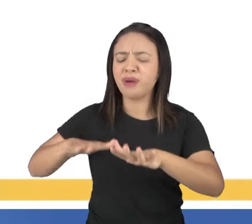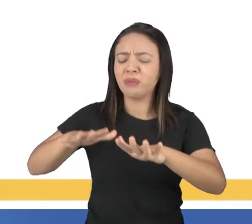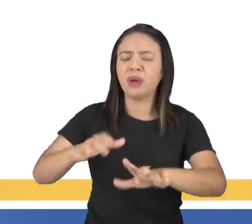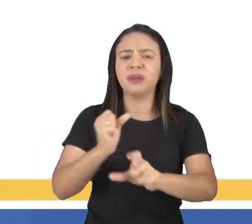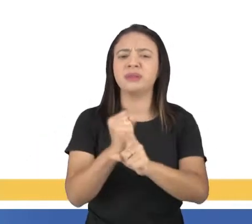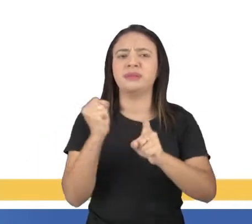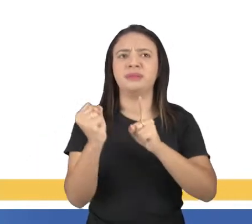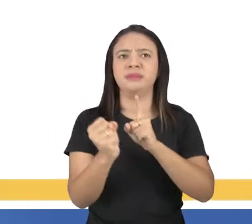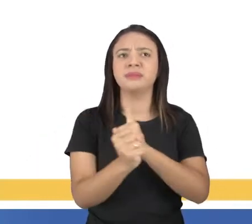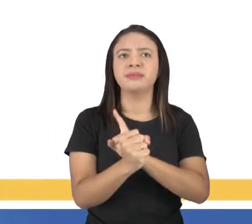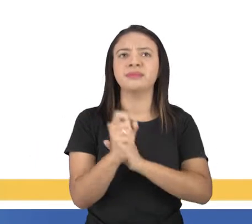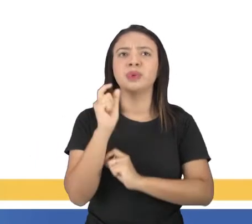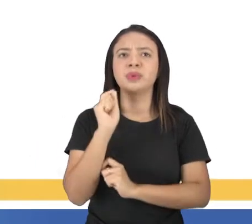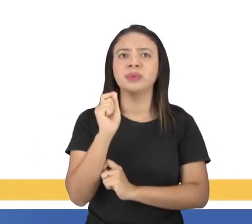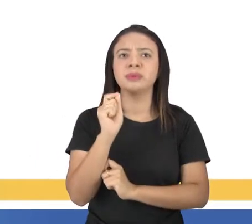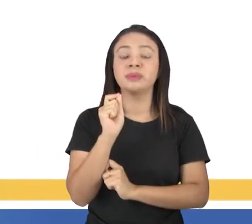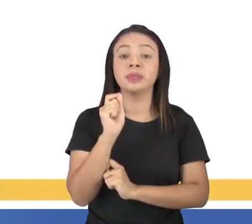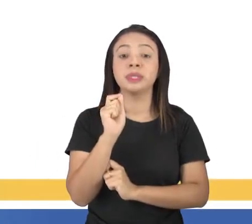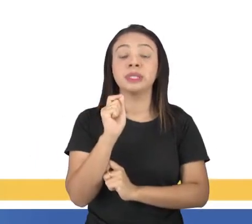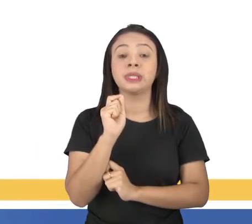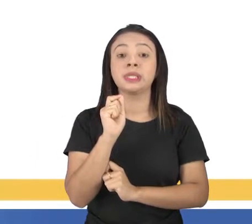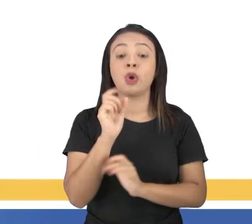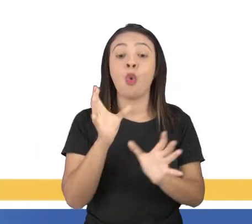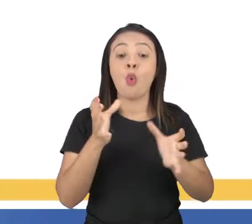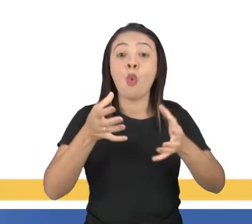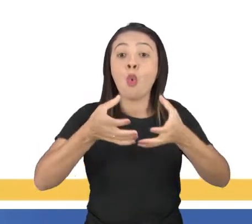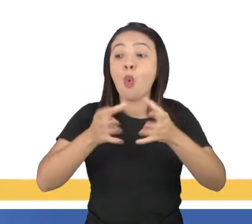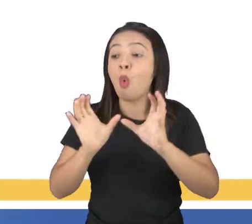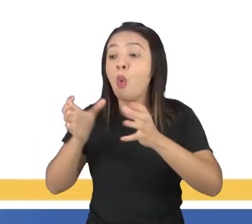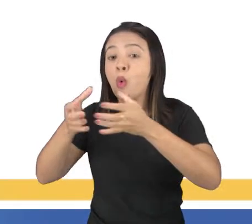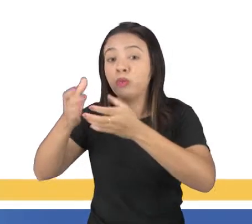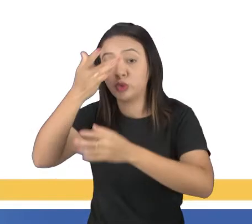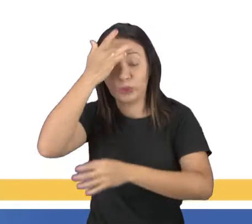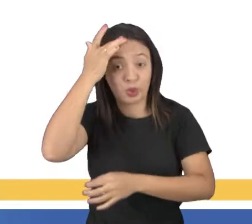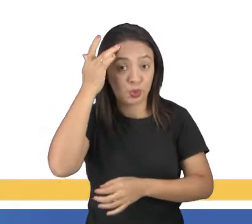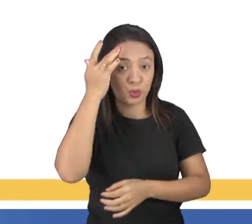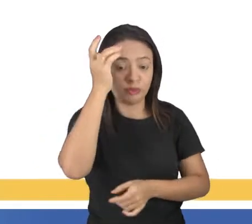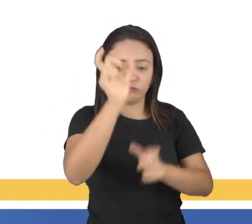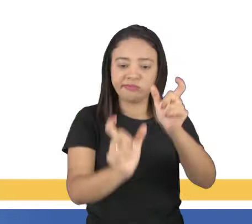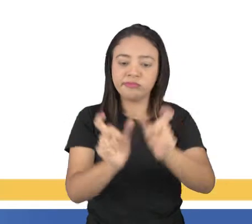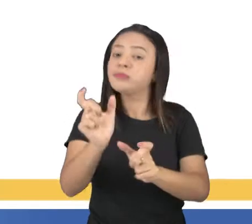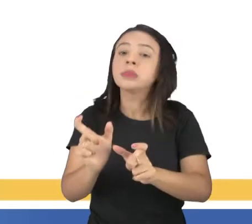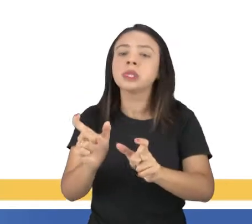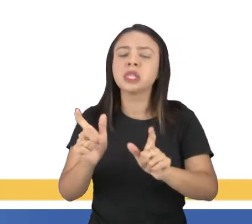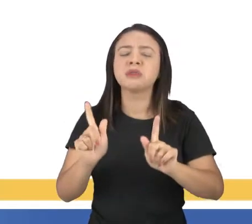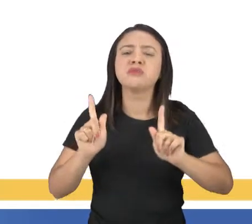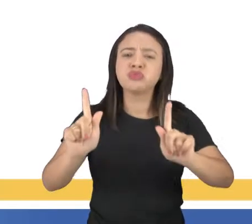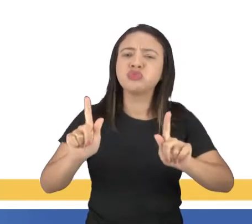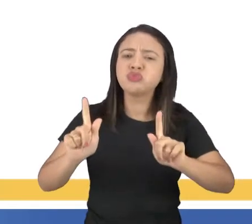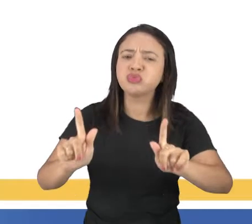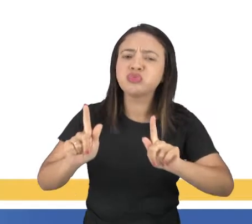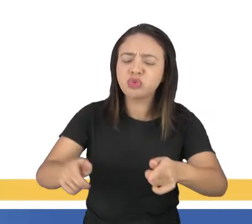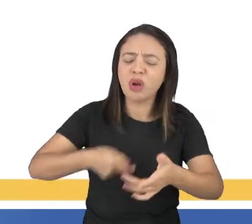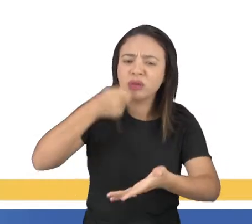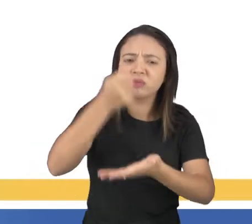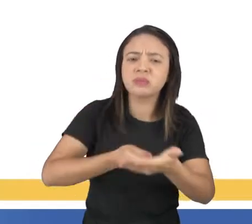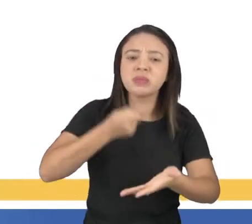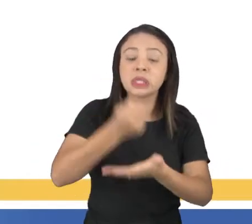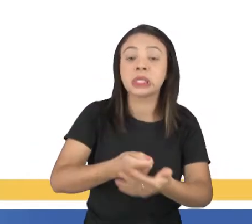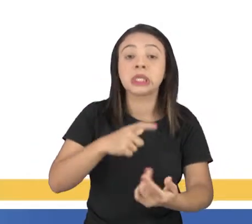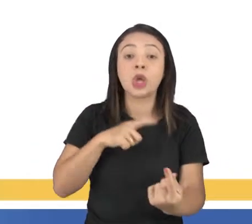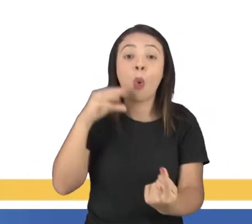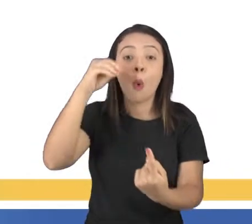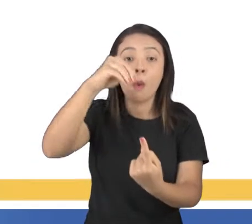Os movimentos sociais são formados por grupos de indivíduos que defendem, demandam e ou lutam por uma causa